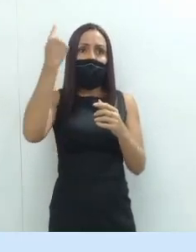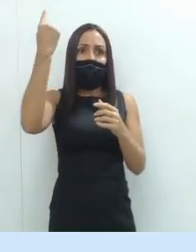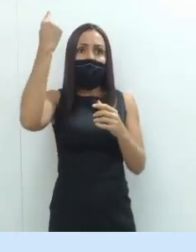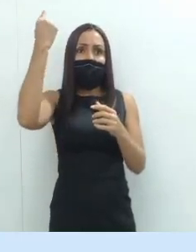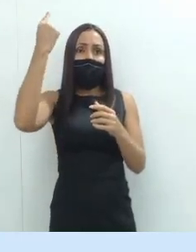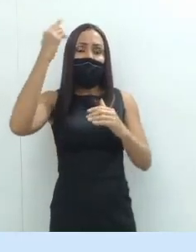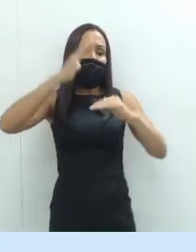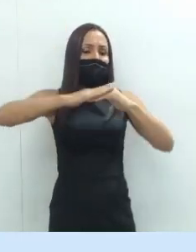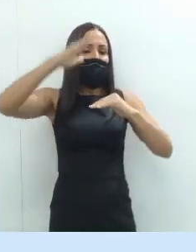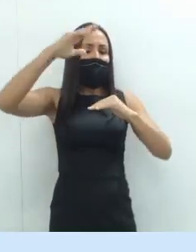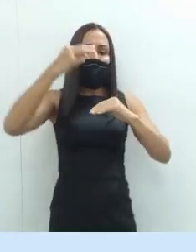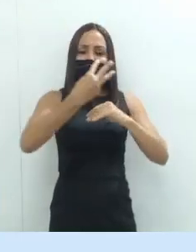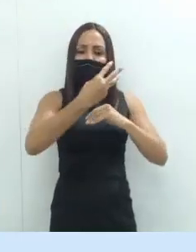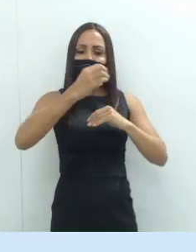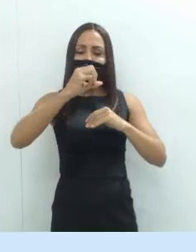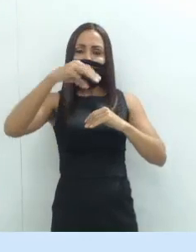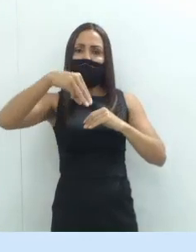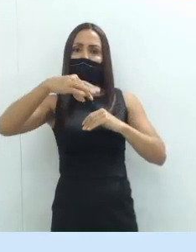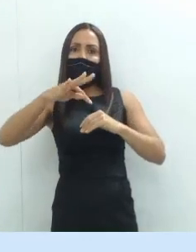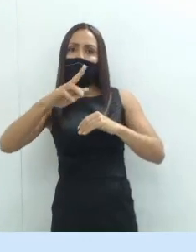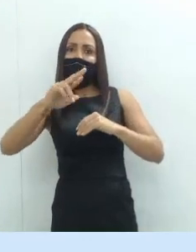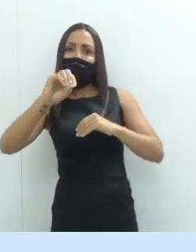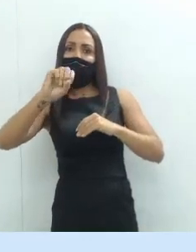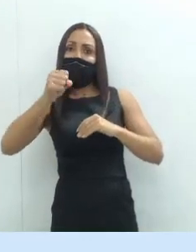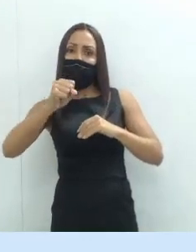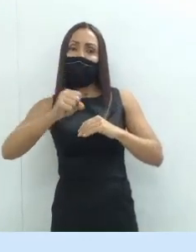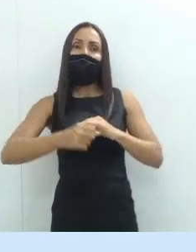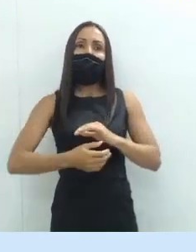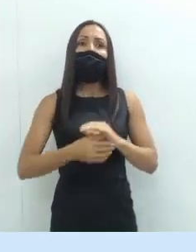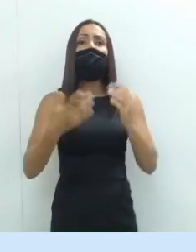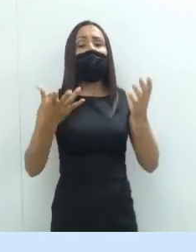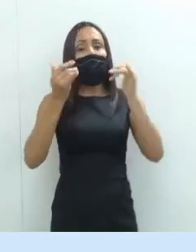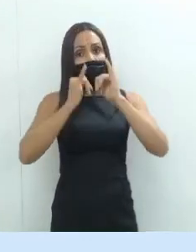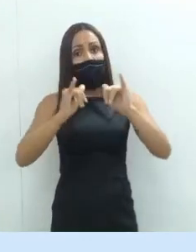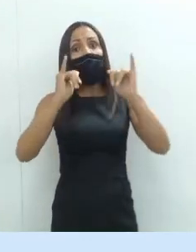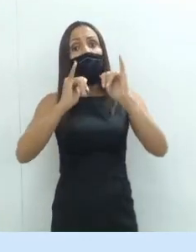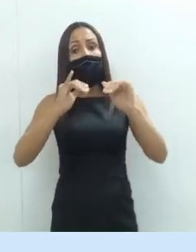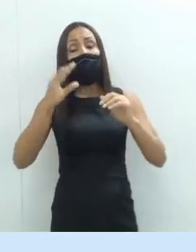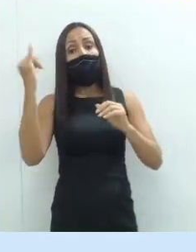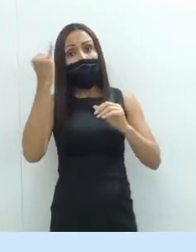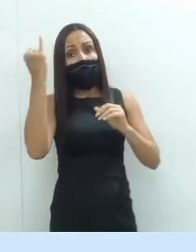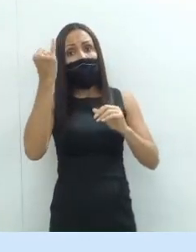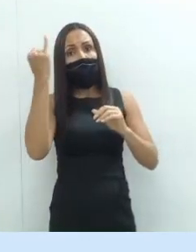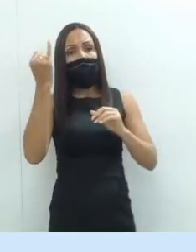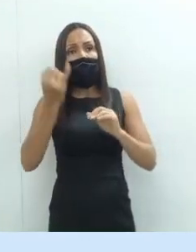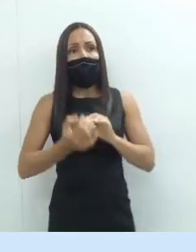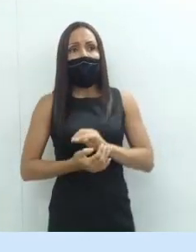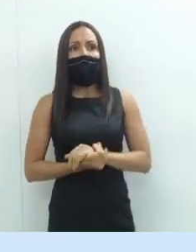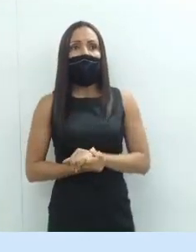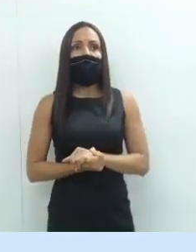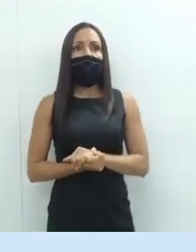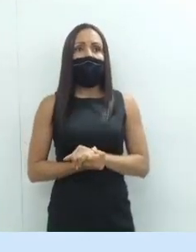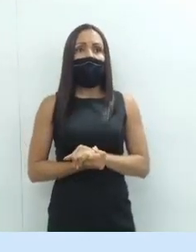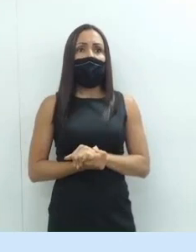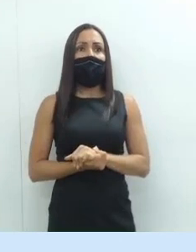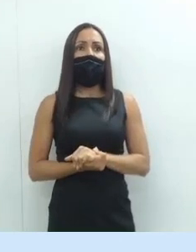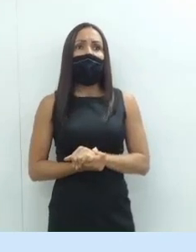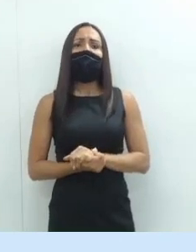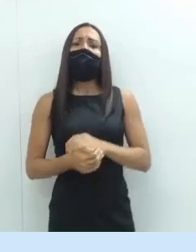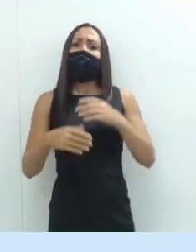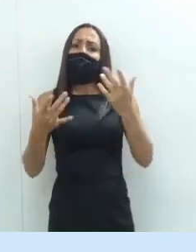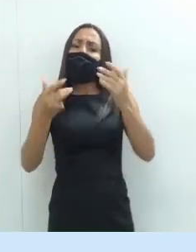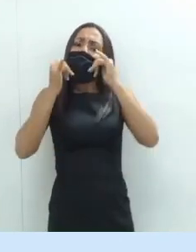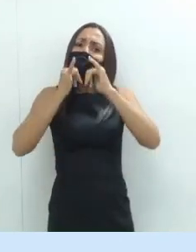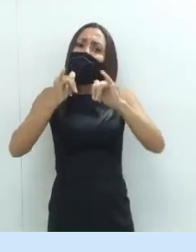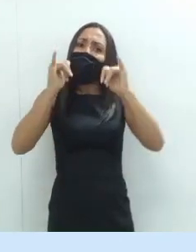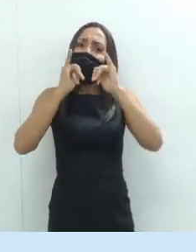de mais de 30 metros. Então, foi outra informação que eu achei importante citar. Veja, tirando essas